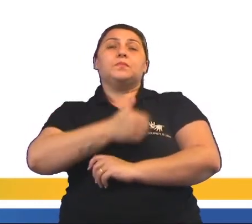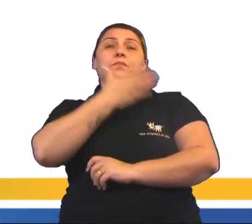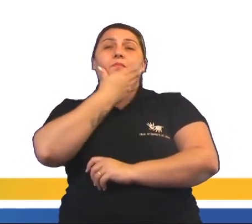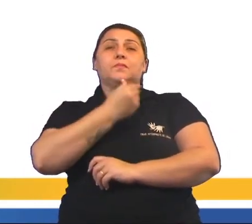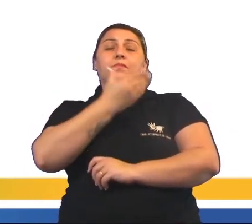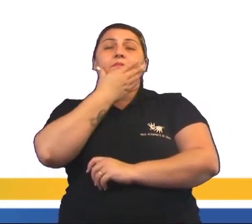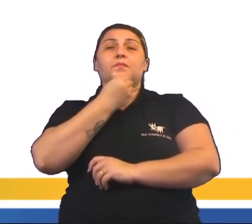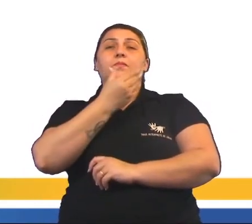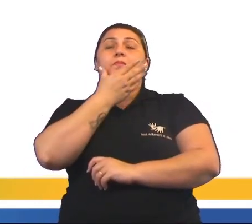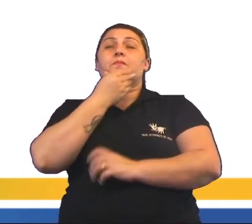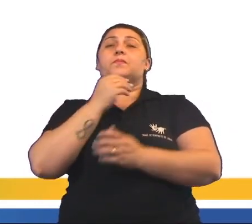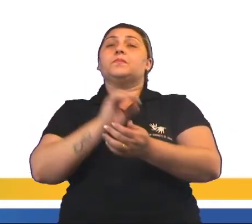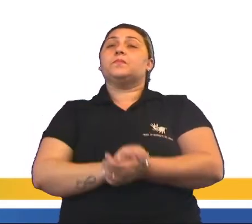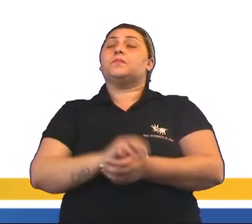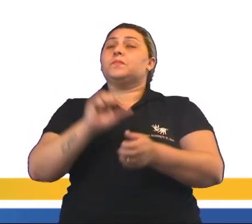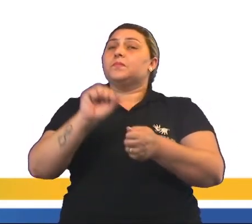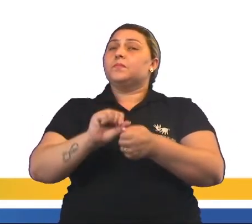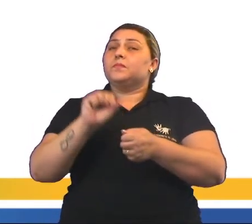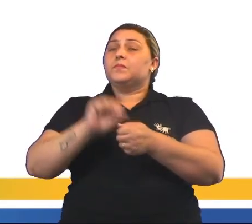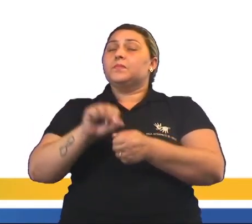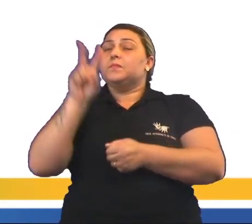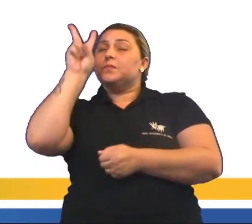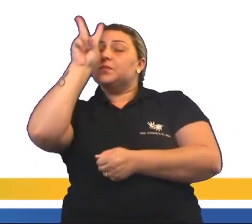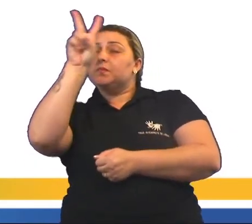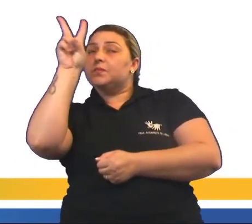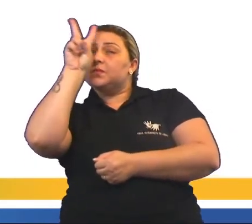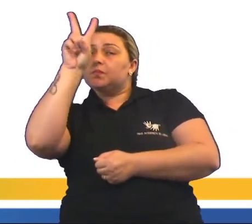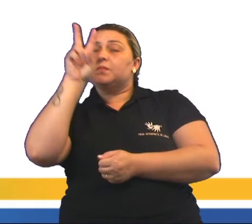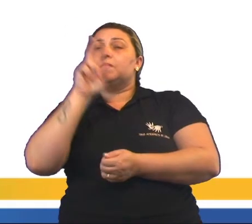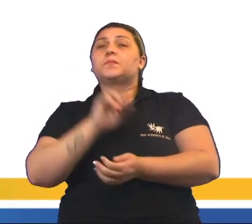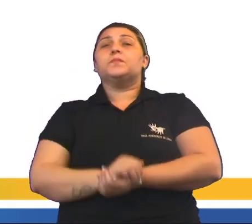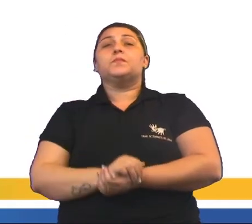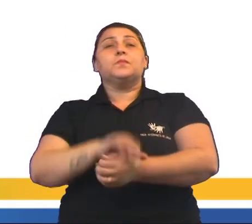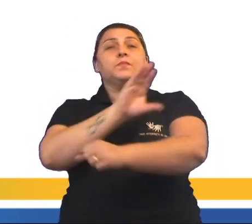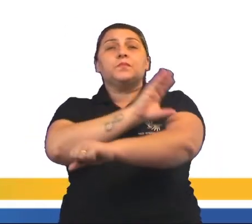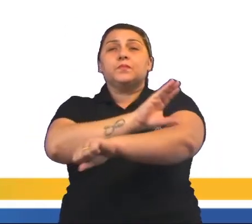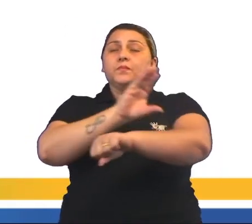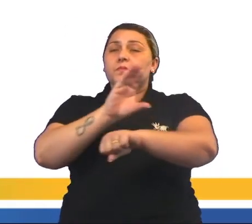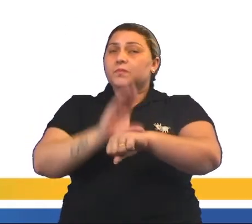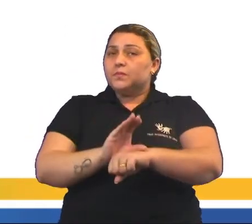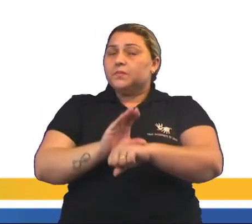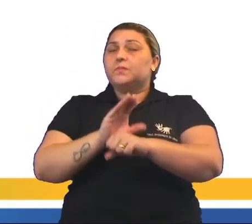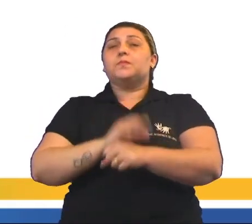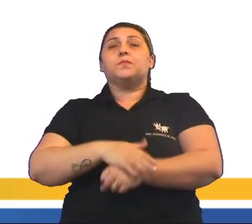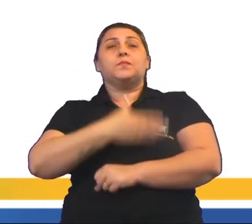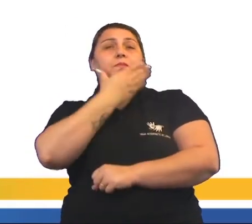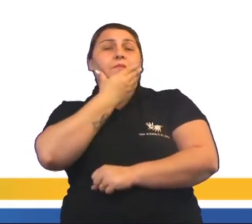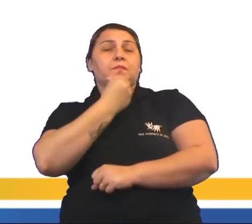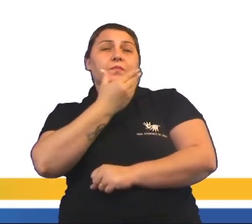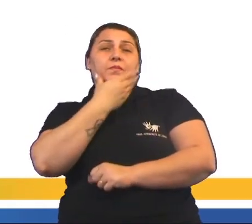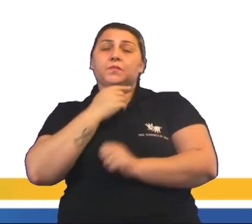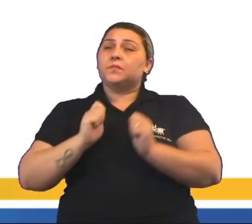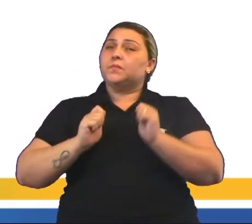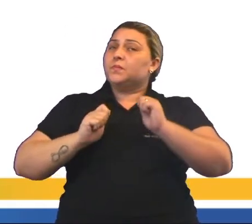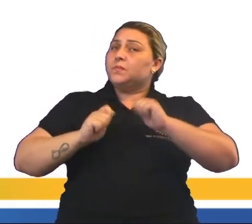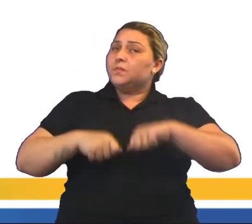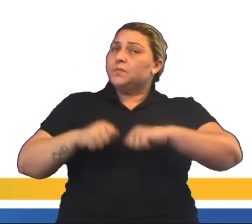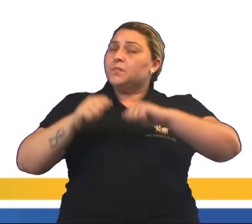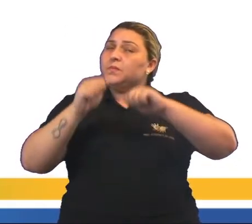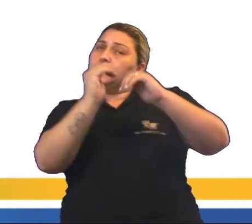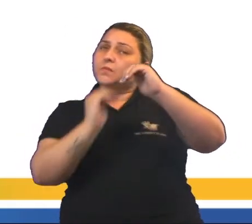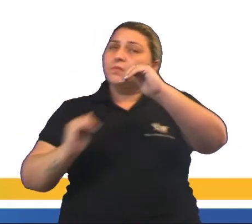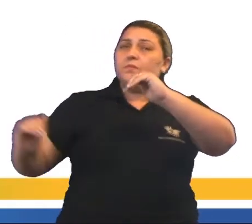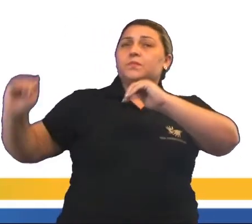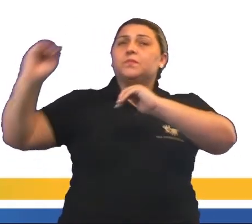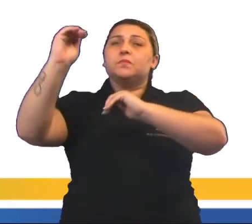mulheres, uma construção sócio-histórica, uma construção cultural que coloca o homem numa condição de